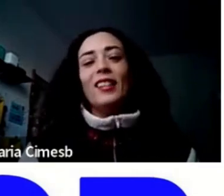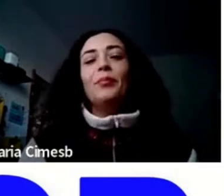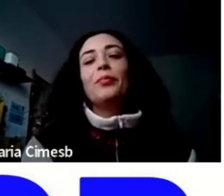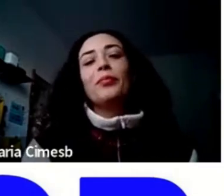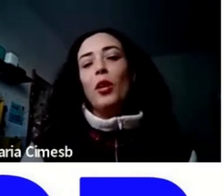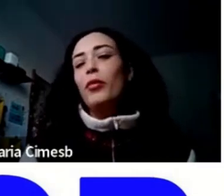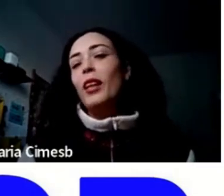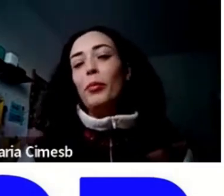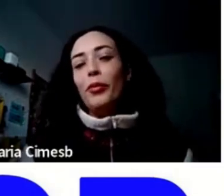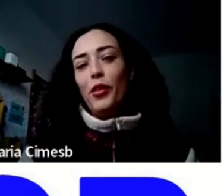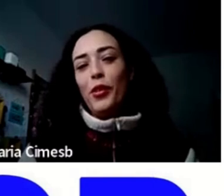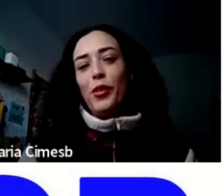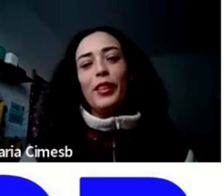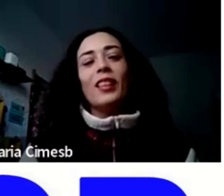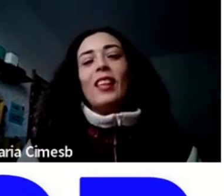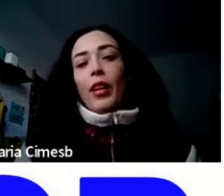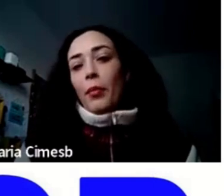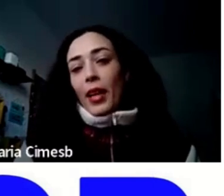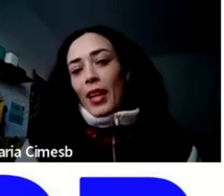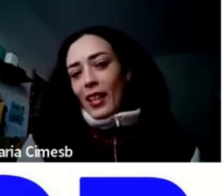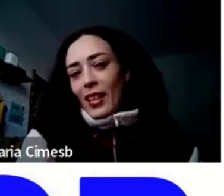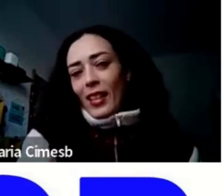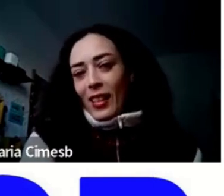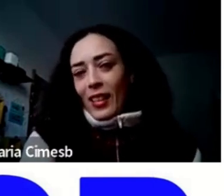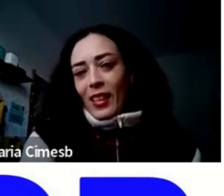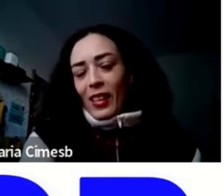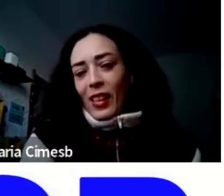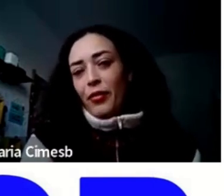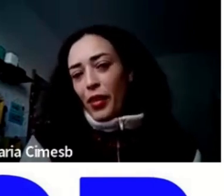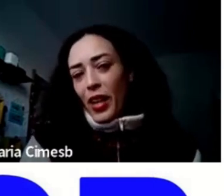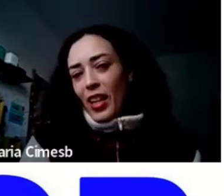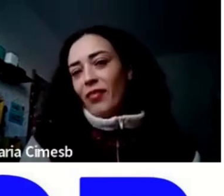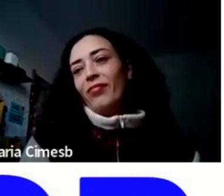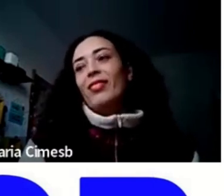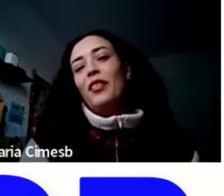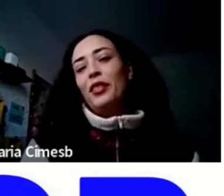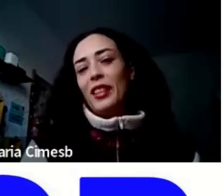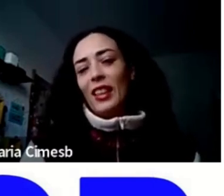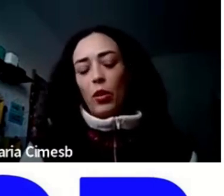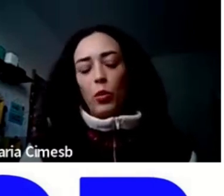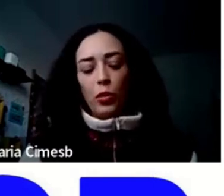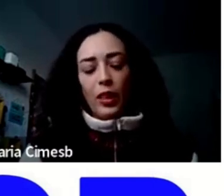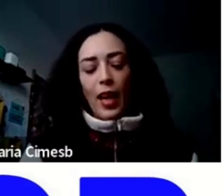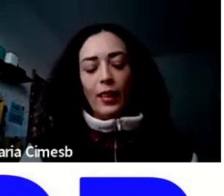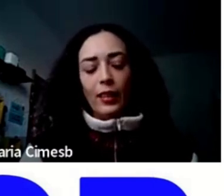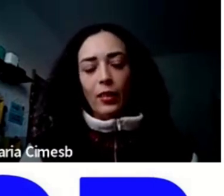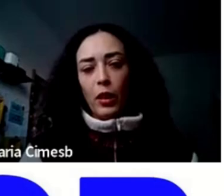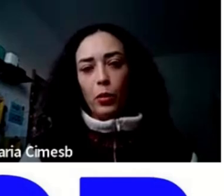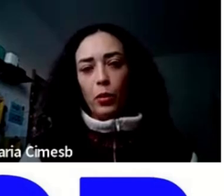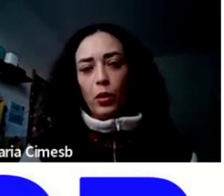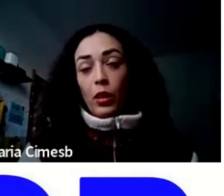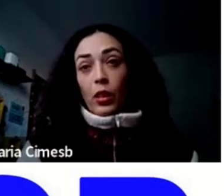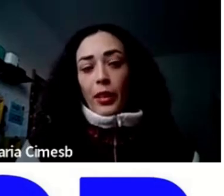de nada? Vamos falar, por favor. Vamos falar para ele devolver. E aí eu fui ensinando alguns